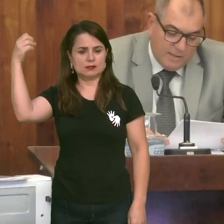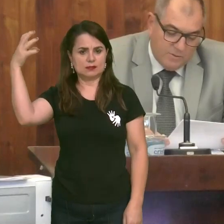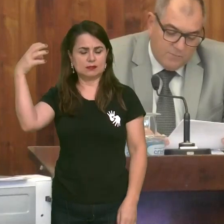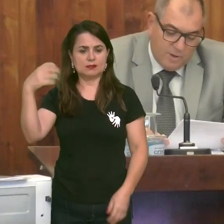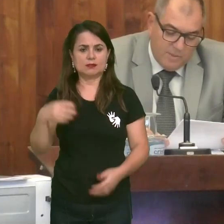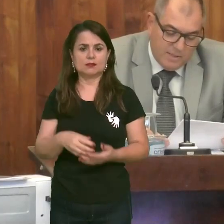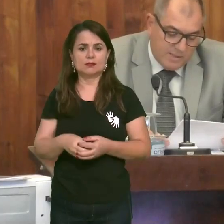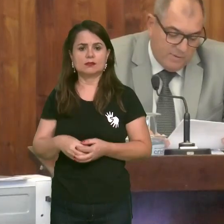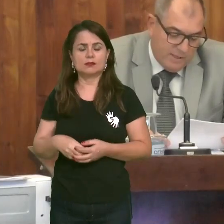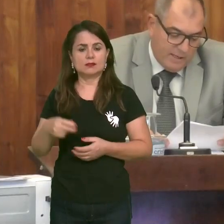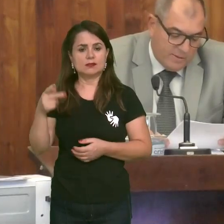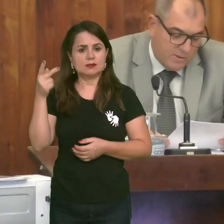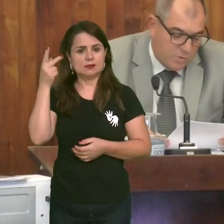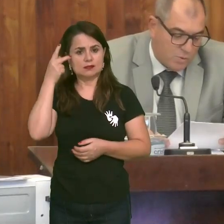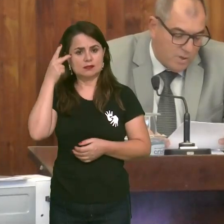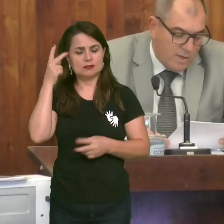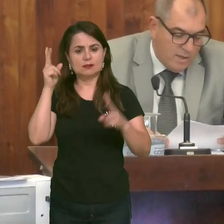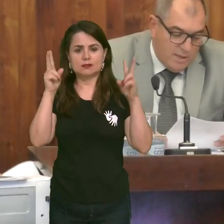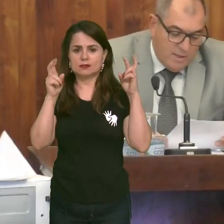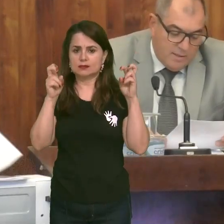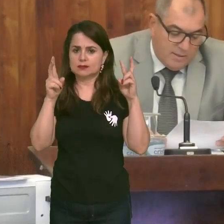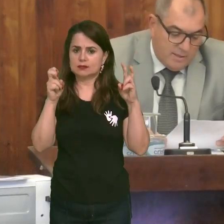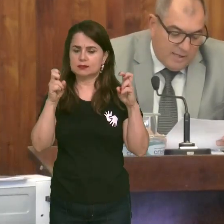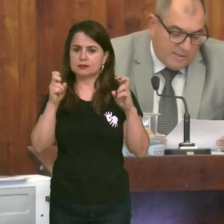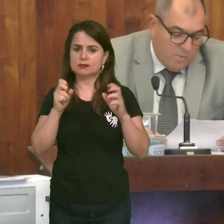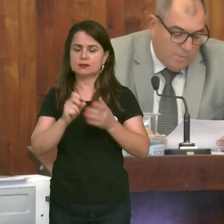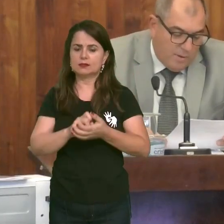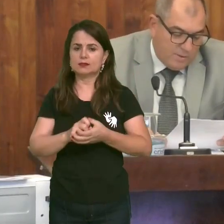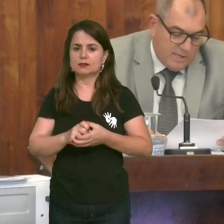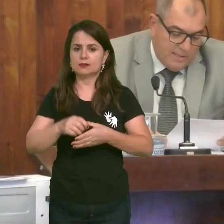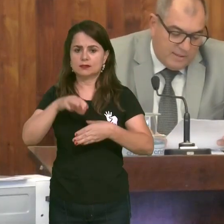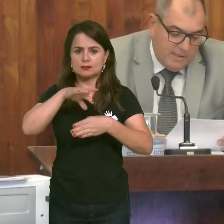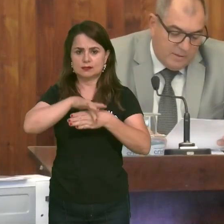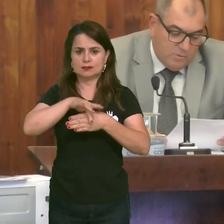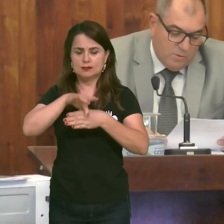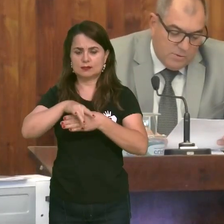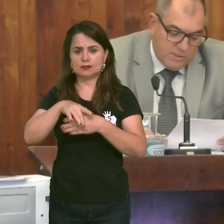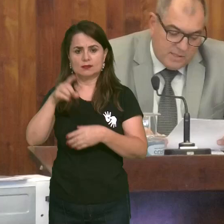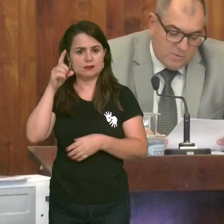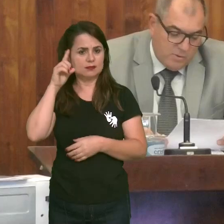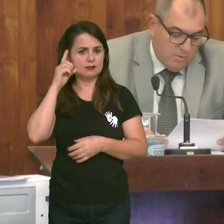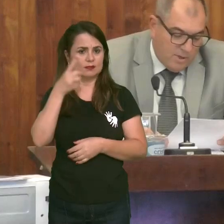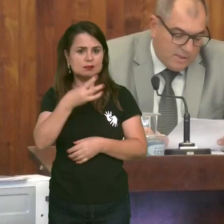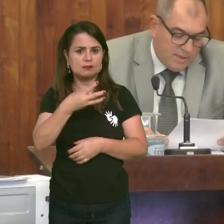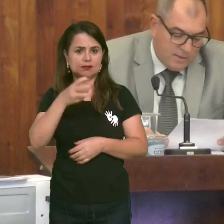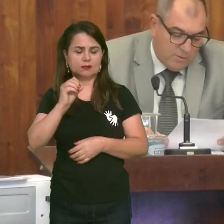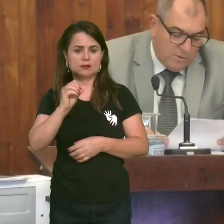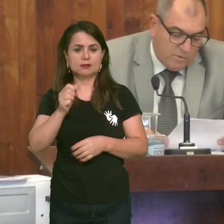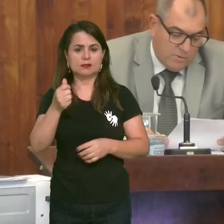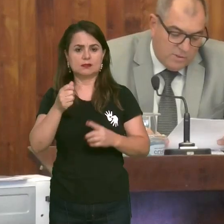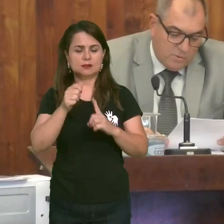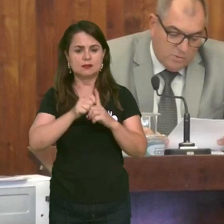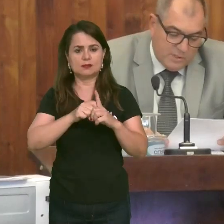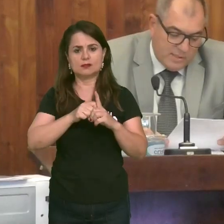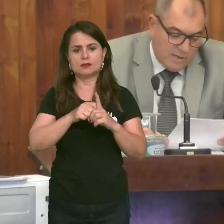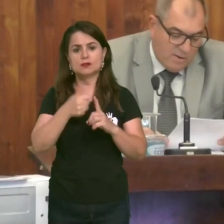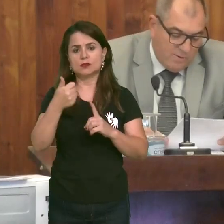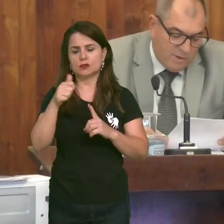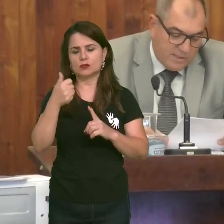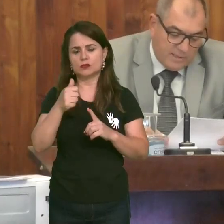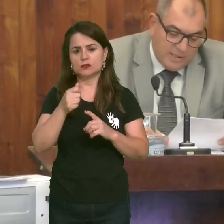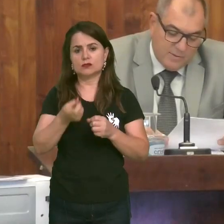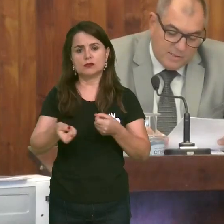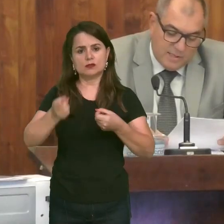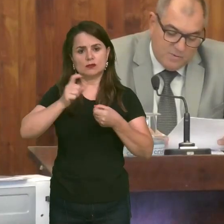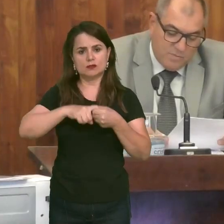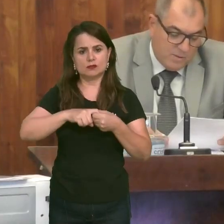Municipalidade conforme que eles são em anexo cidade de São Paulo saída 30/11 às 8 horas retorno 2/12 a